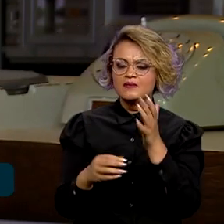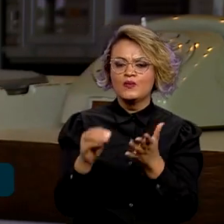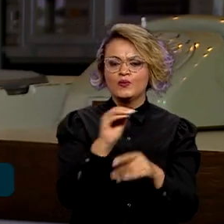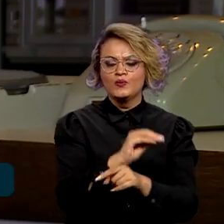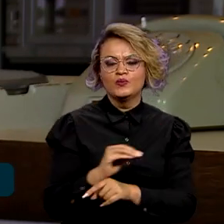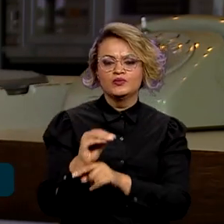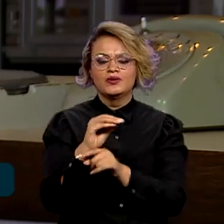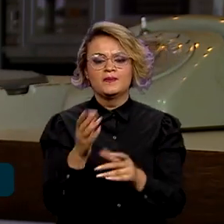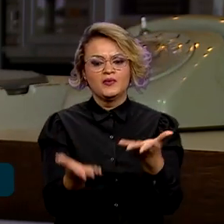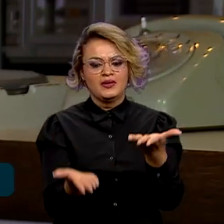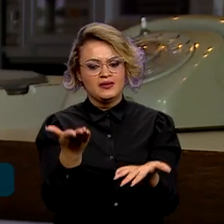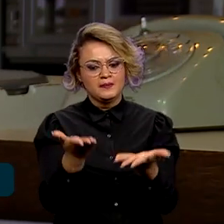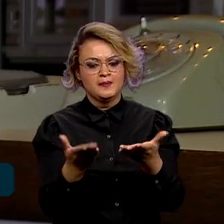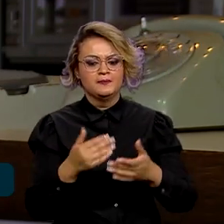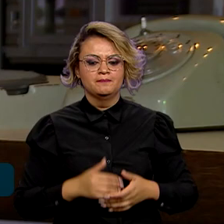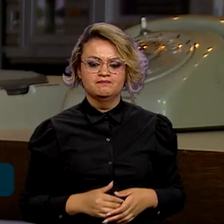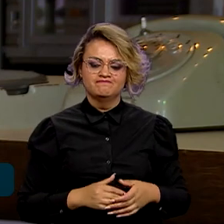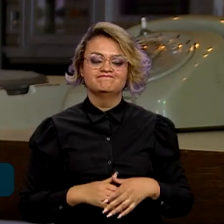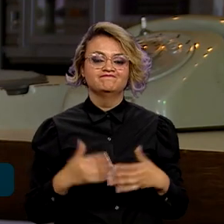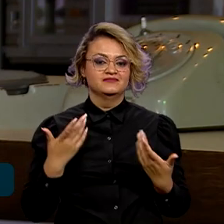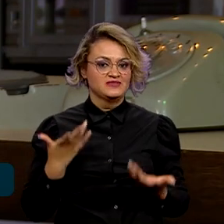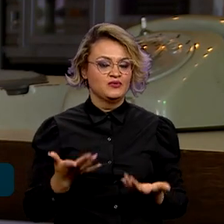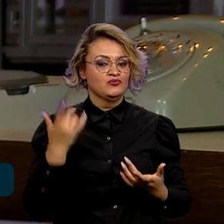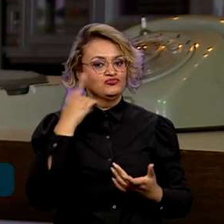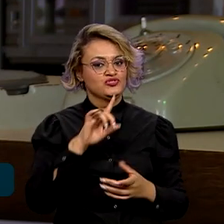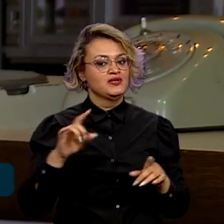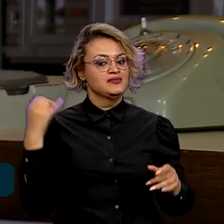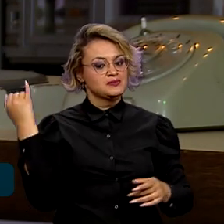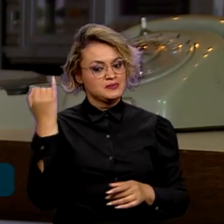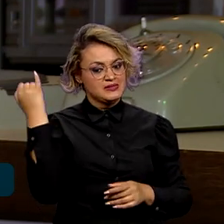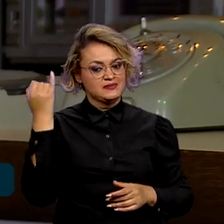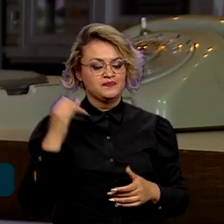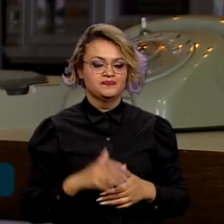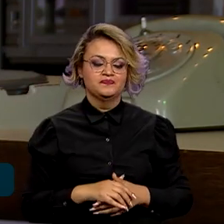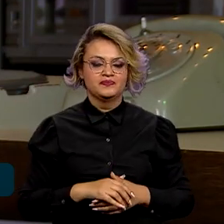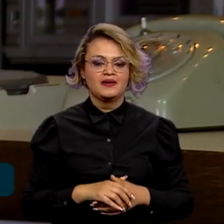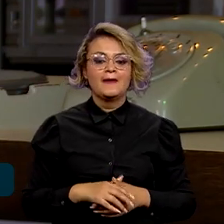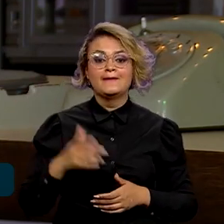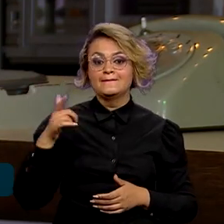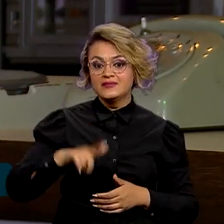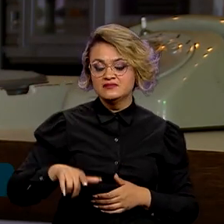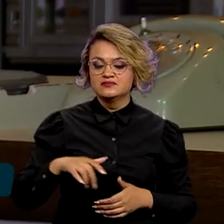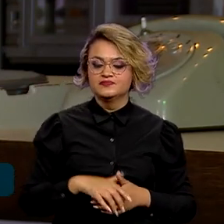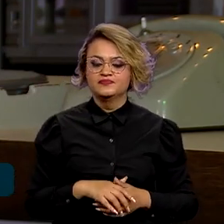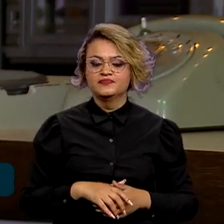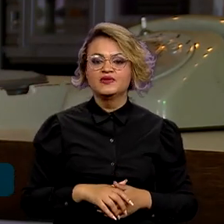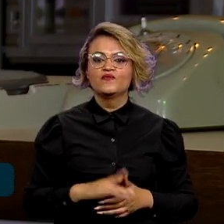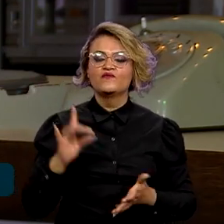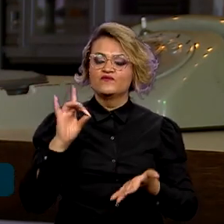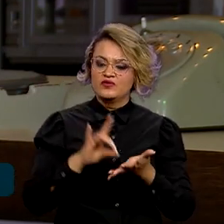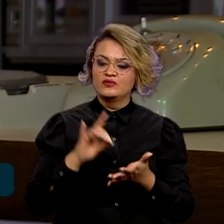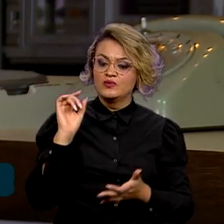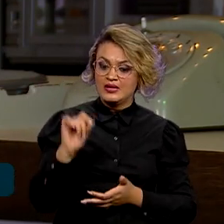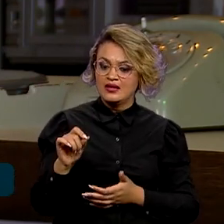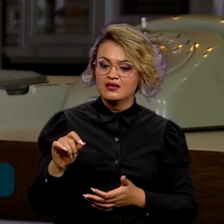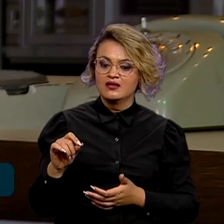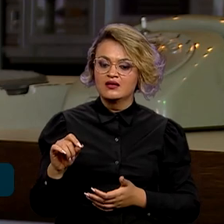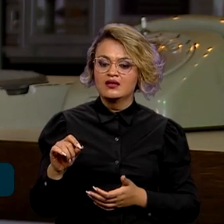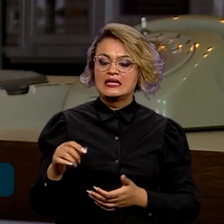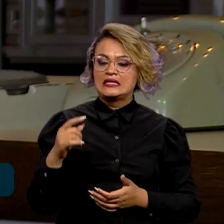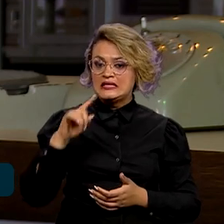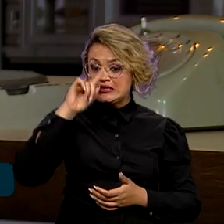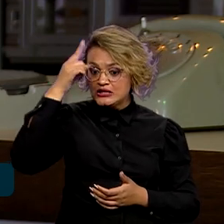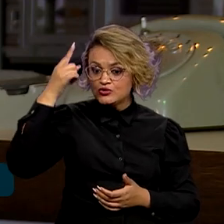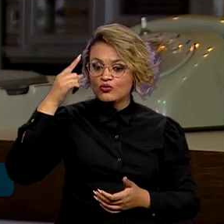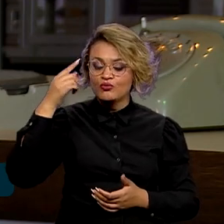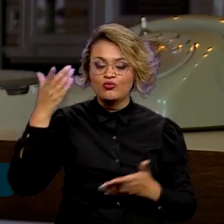o equilíbrio do planeta. Então, é um dia muito especial por isso. E, em segundo lugar, pelo fato de que é um dia criado para